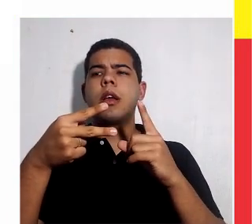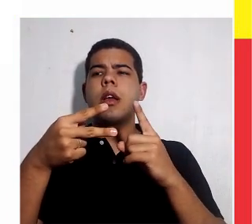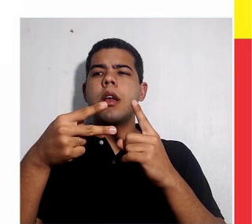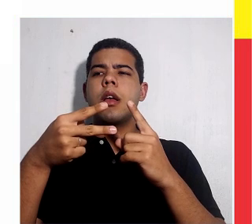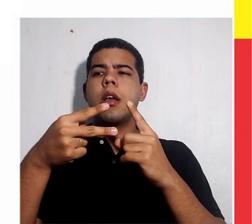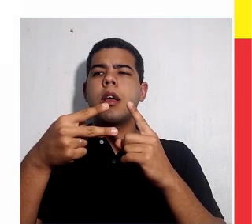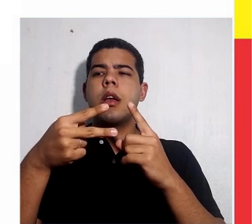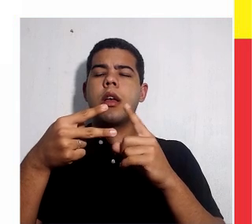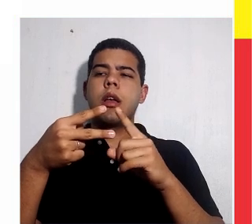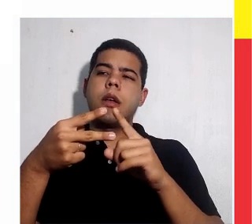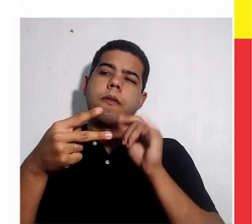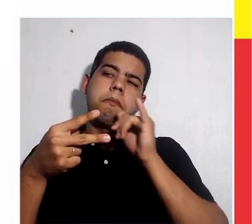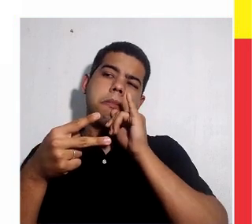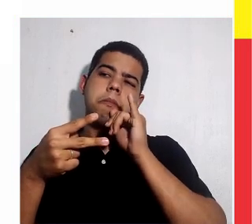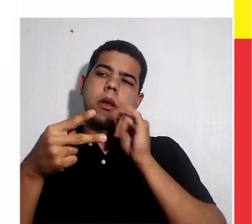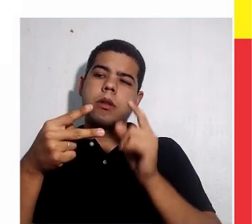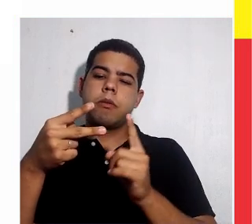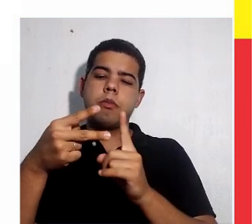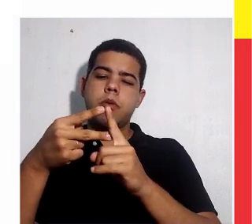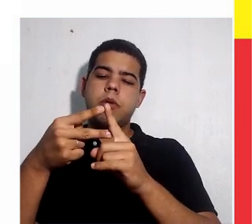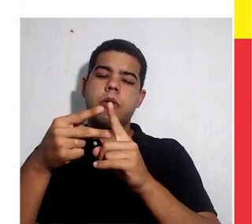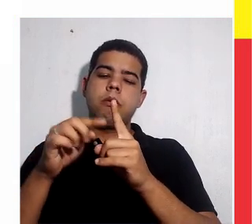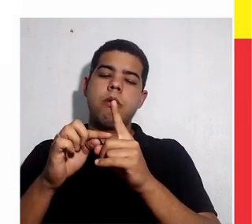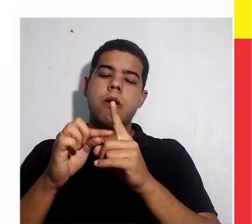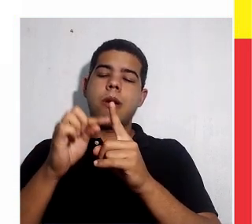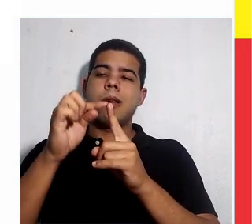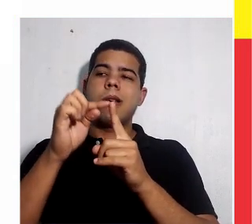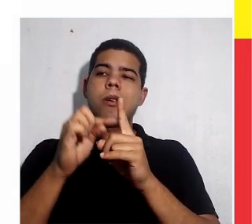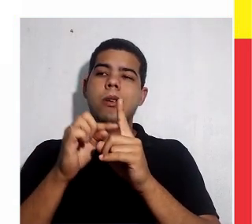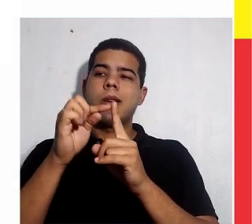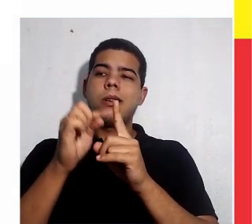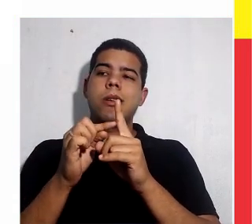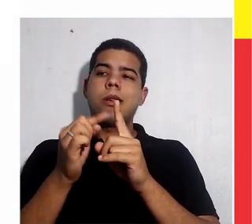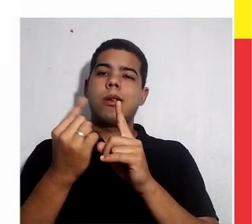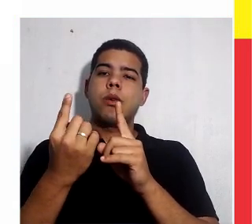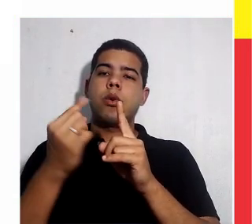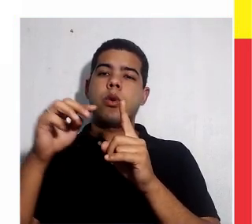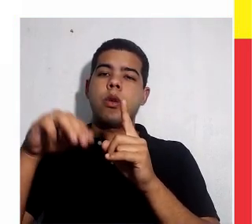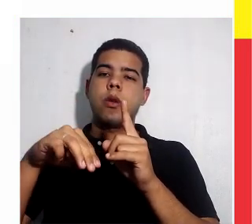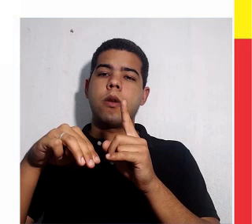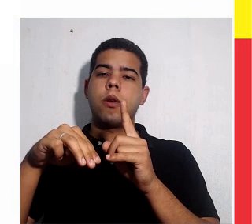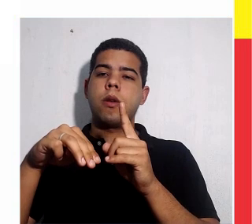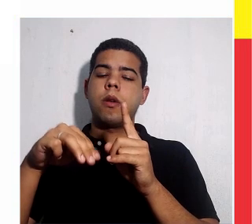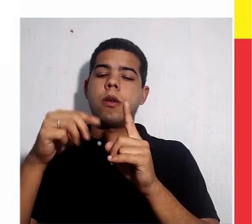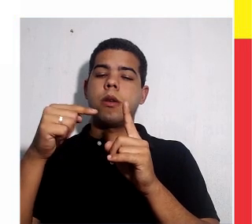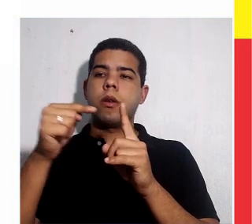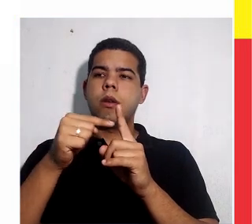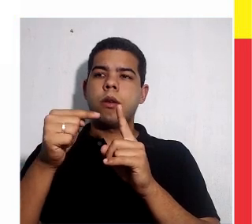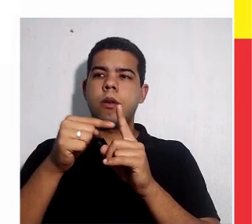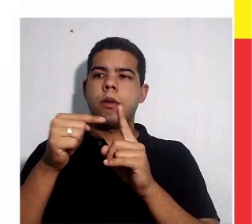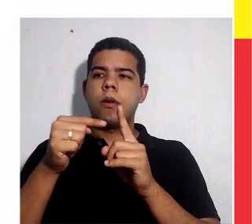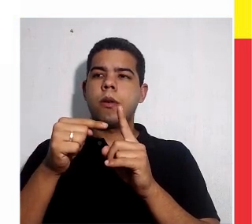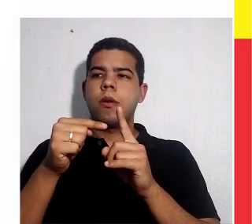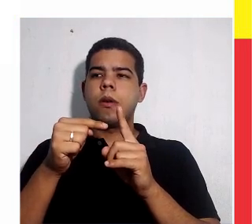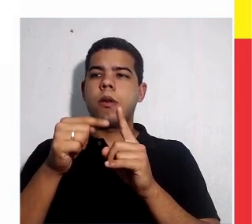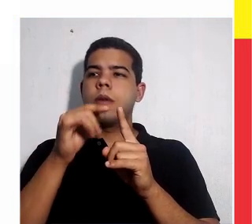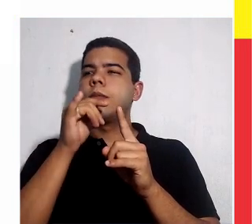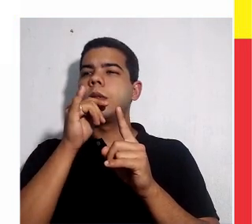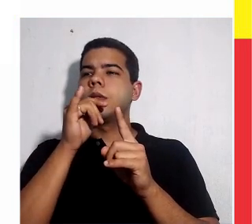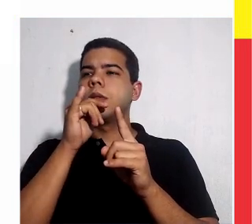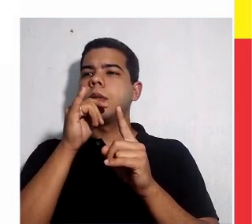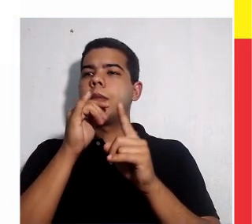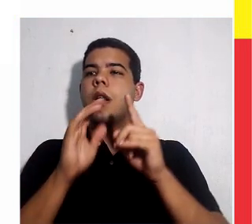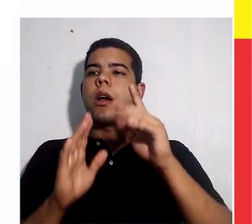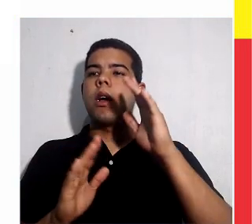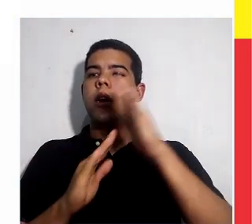consigo observar bem. Se a altura, observe na vertical, se a altura ali, ó, é